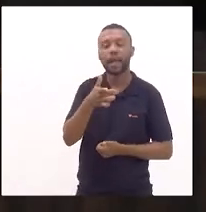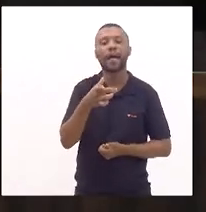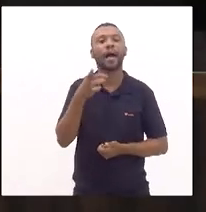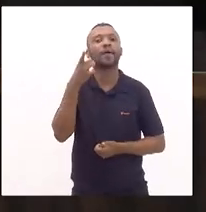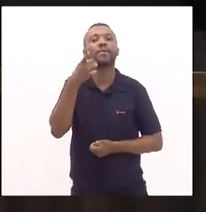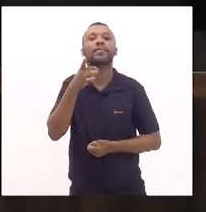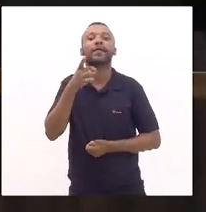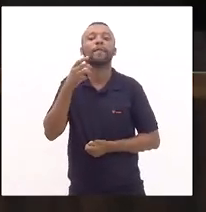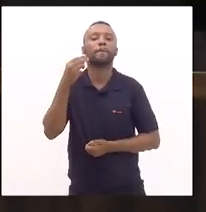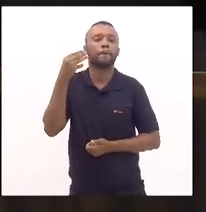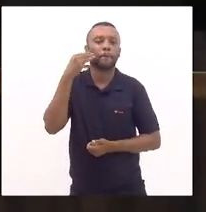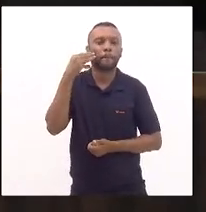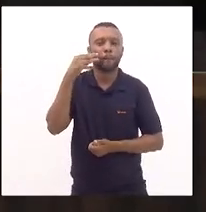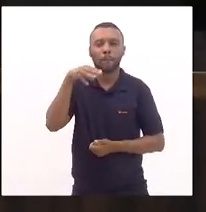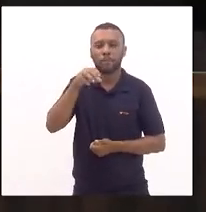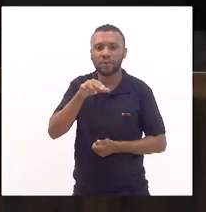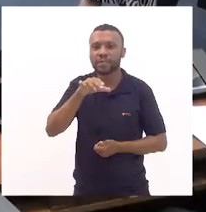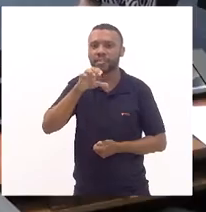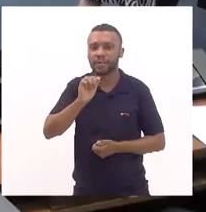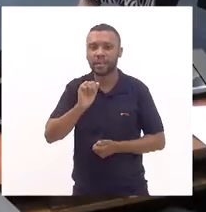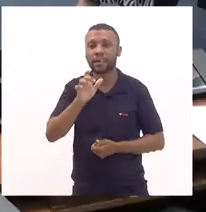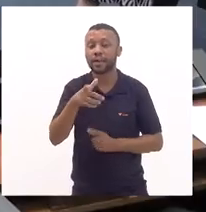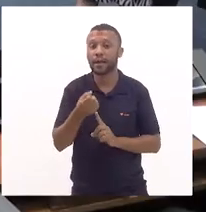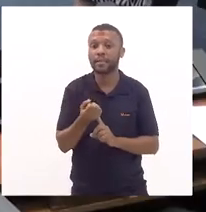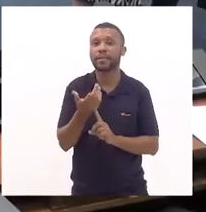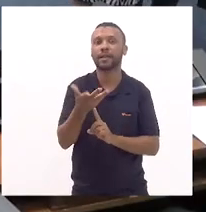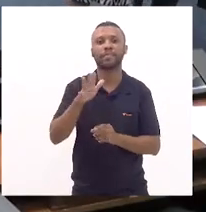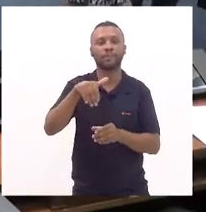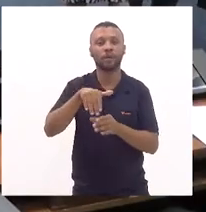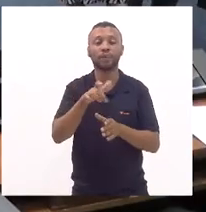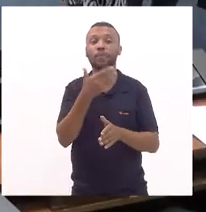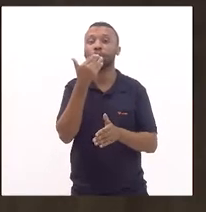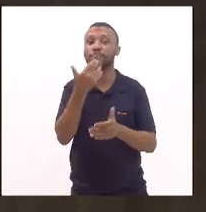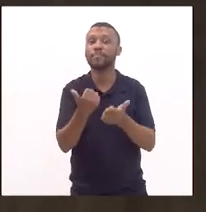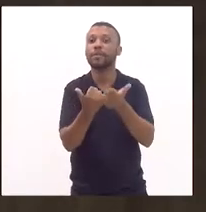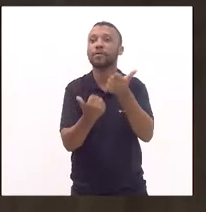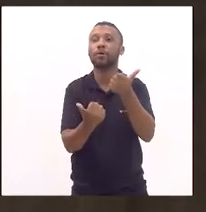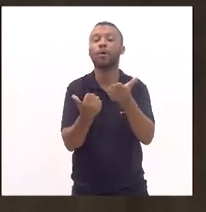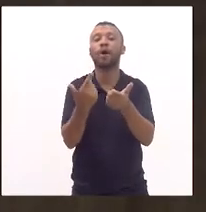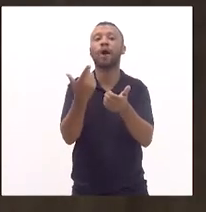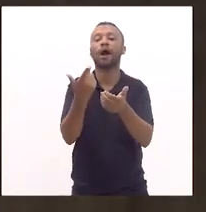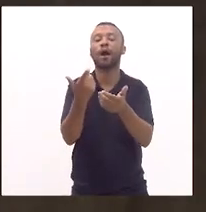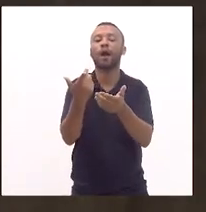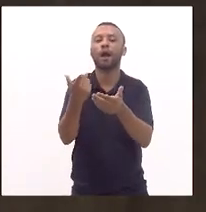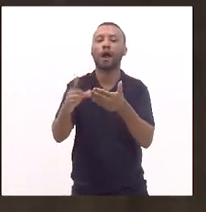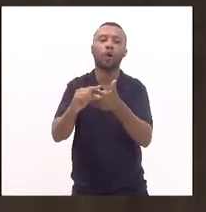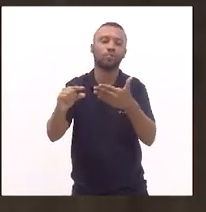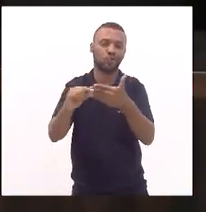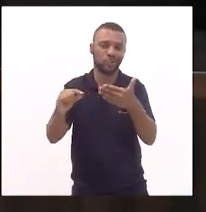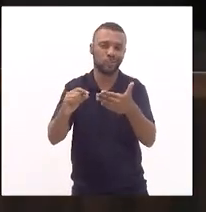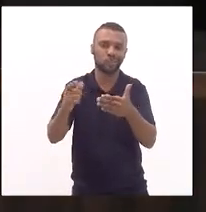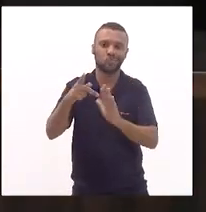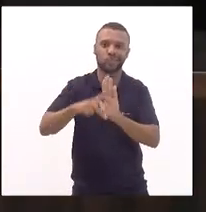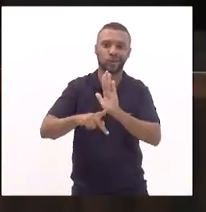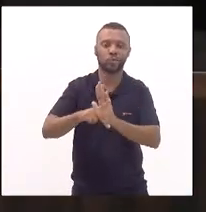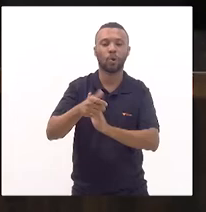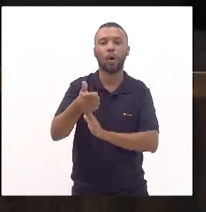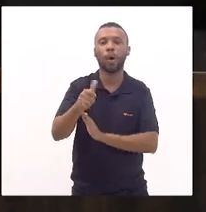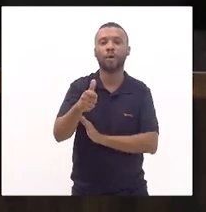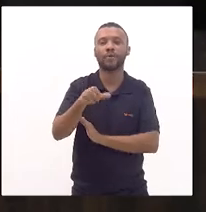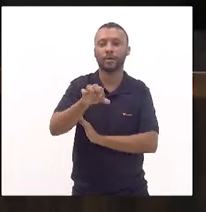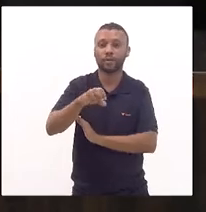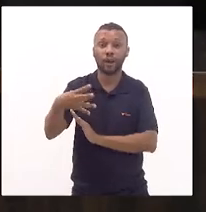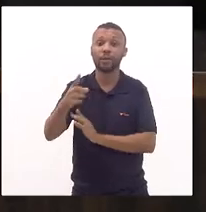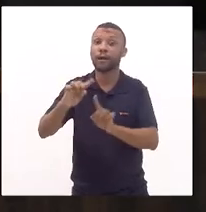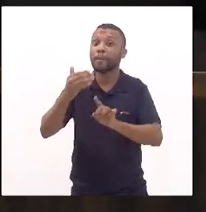fazer declaração. É que eu ia pedir para ser coautora do 1194. Então, tem que pedir a tia. Ela